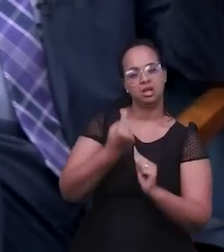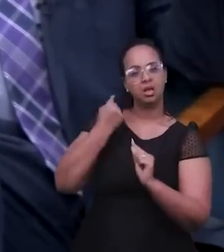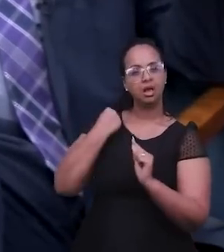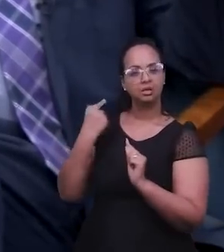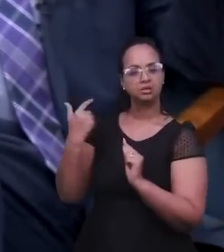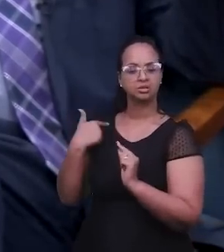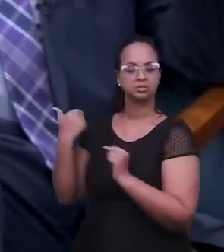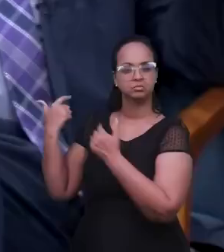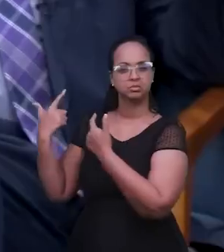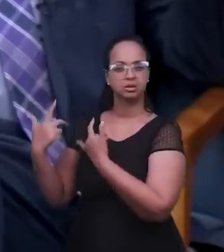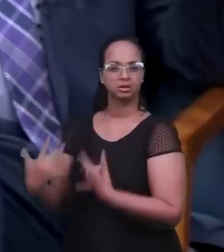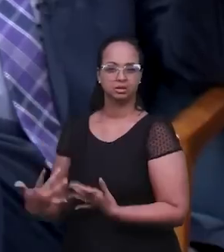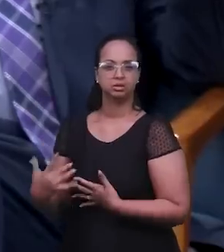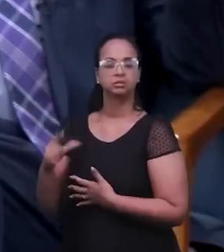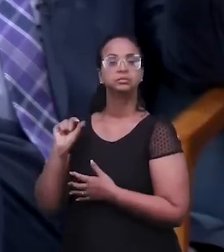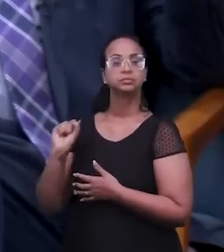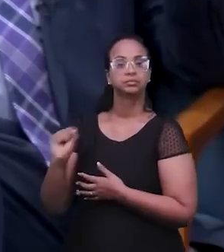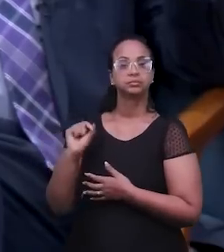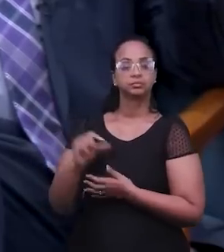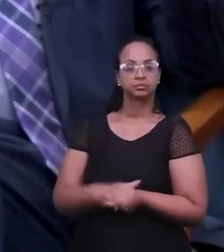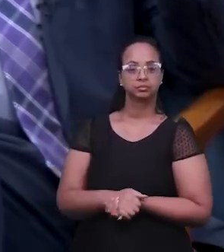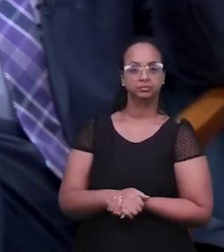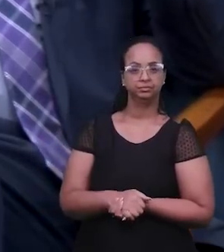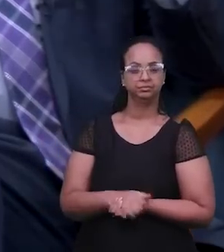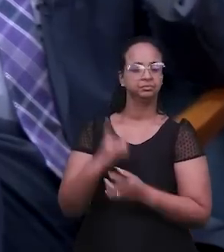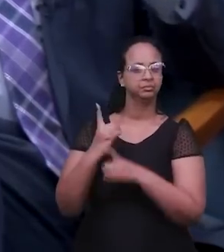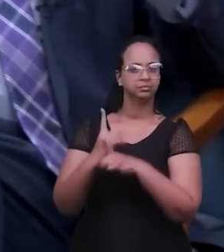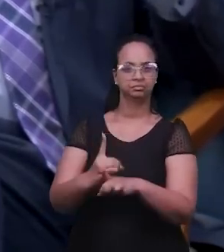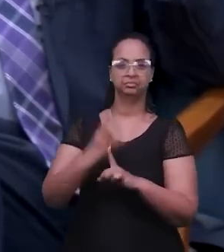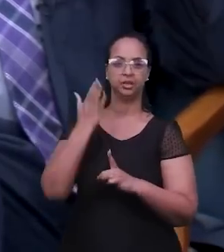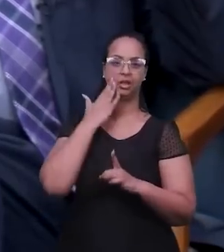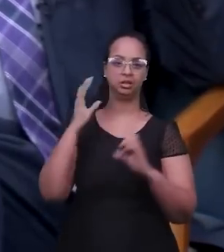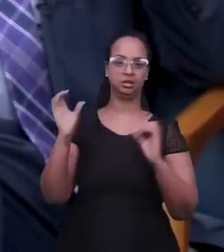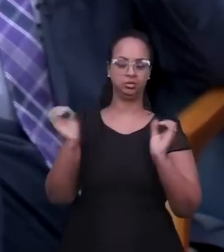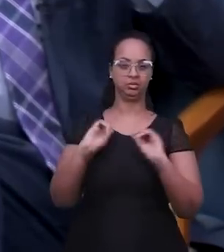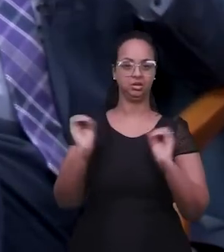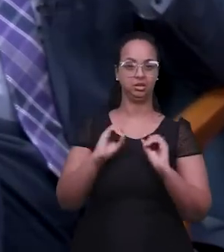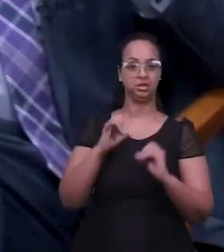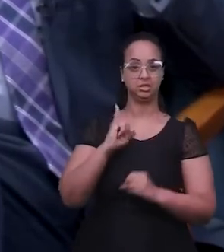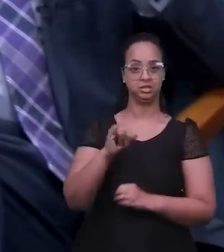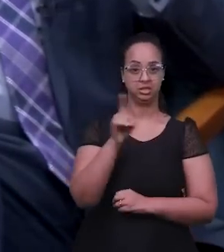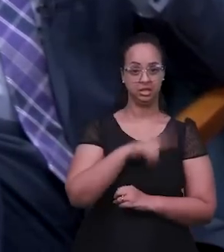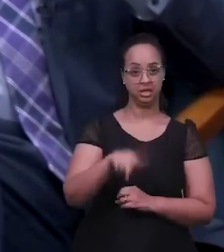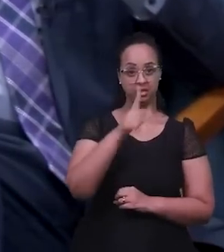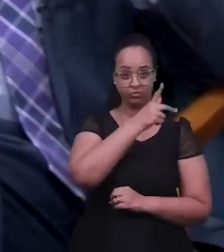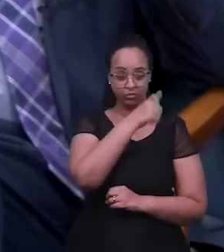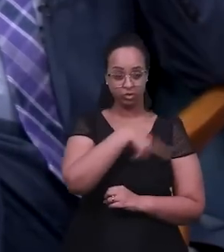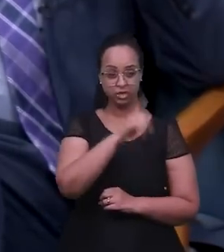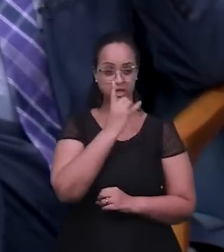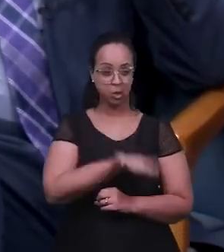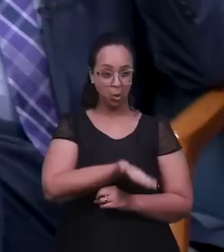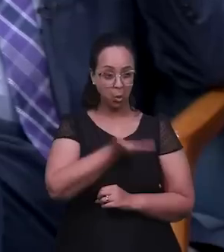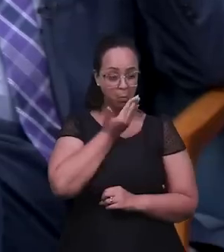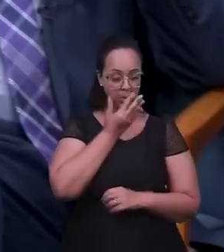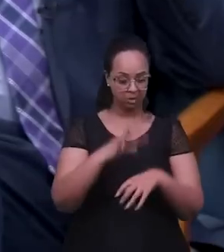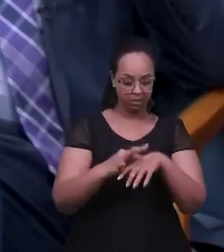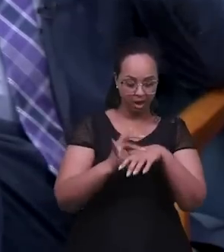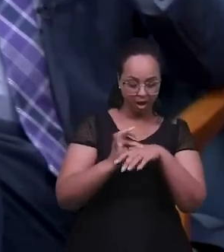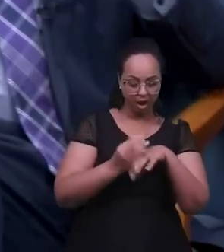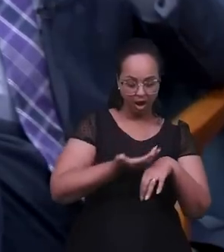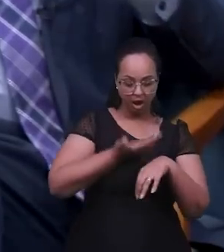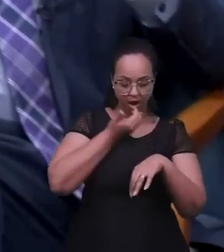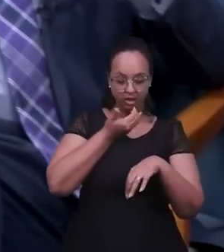No evento anterior, eu disse uma expressão que os discípulos não entenderam. Quem não comer